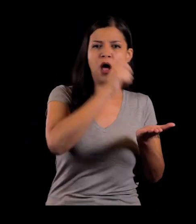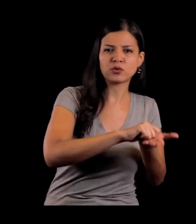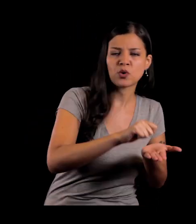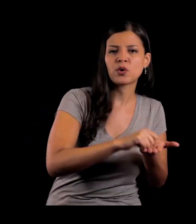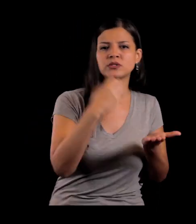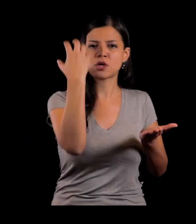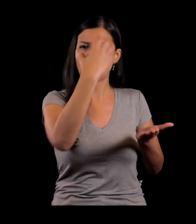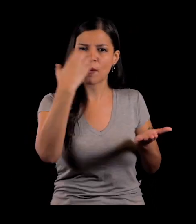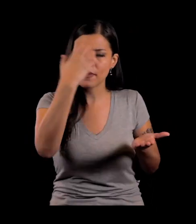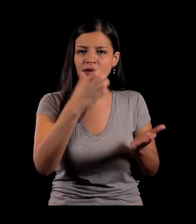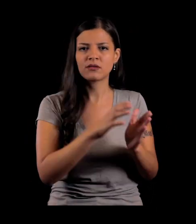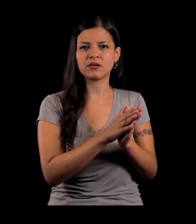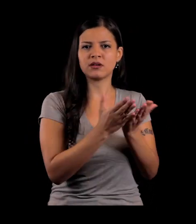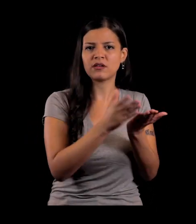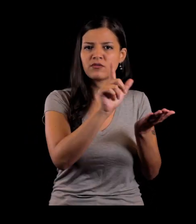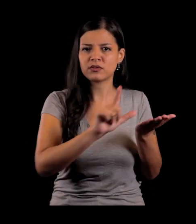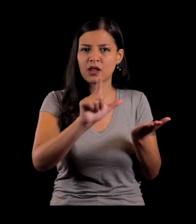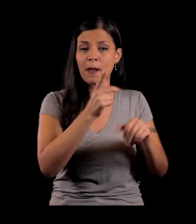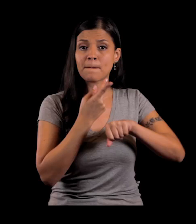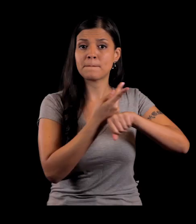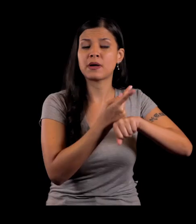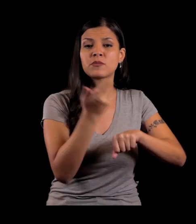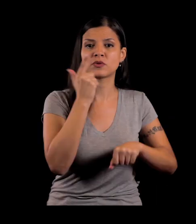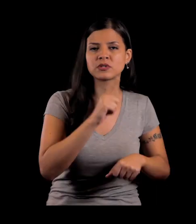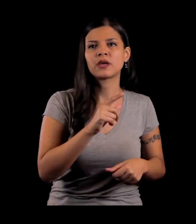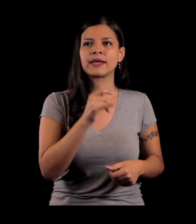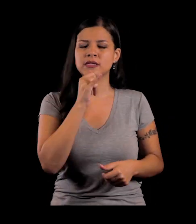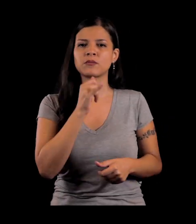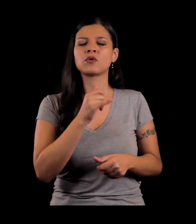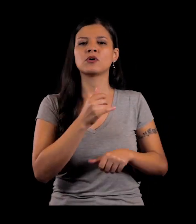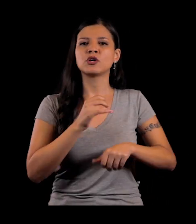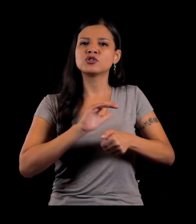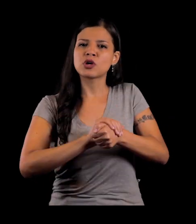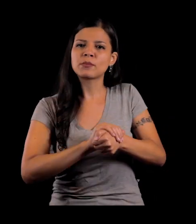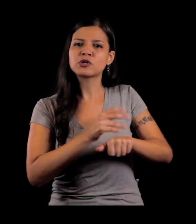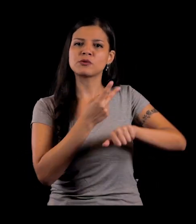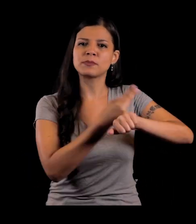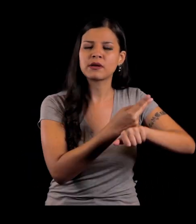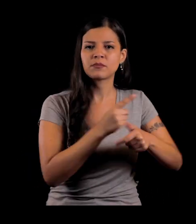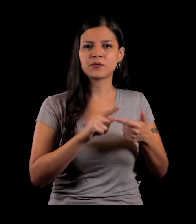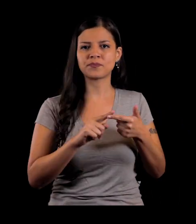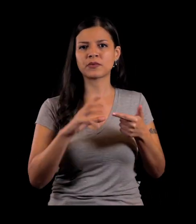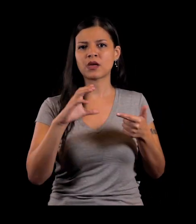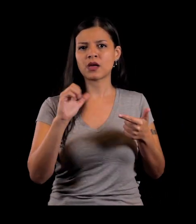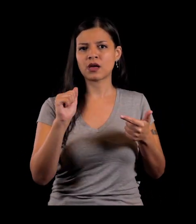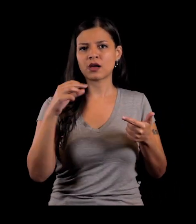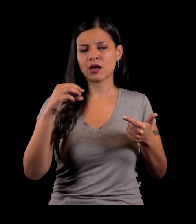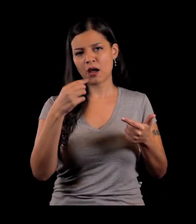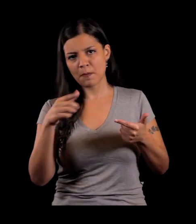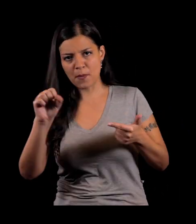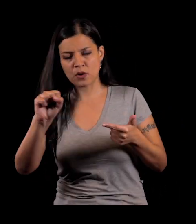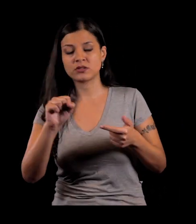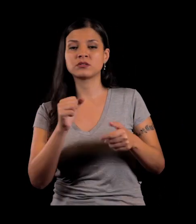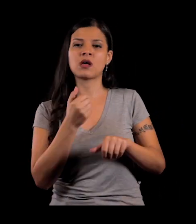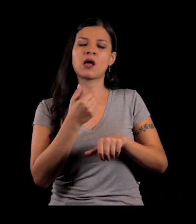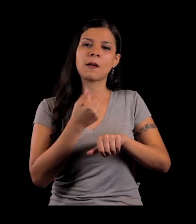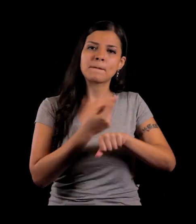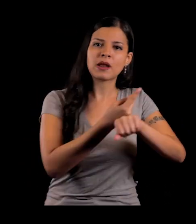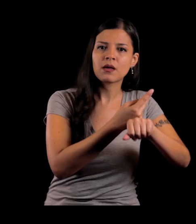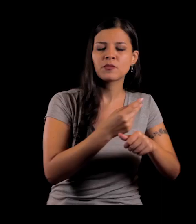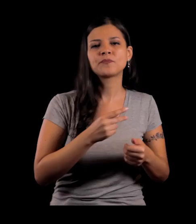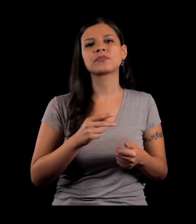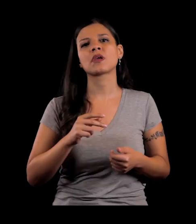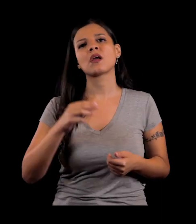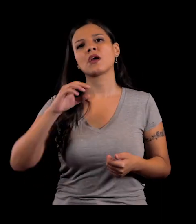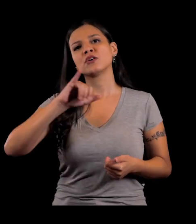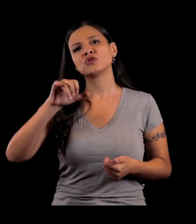obras literárias premiadas, por exemplo, Jabuti, Camões, Prêmio Camões, Prêmio